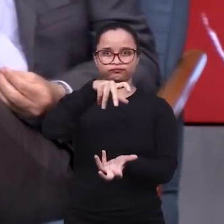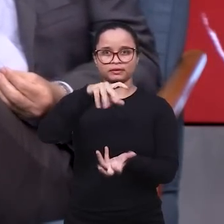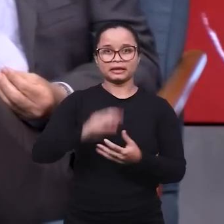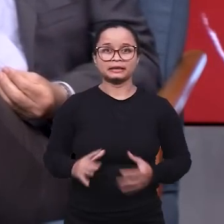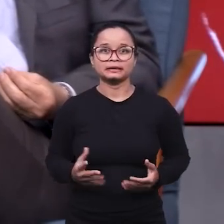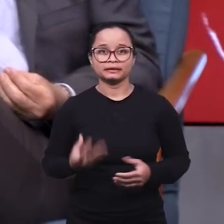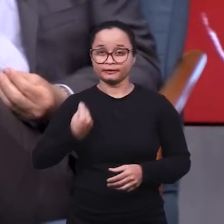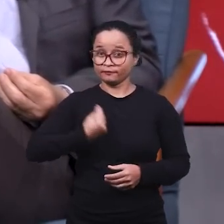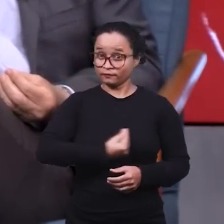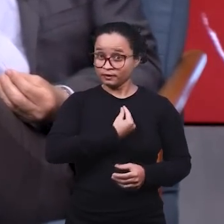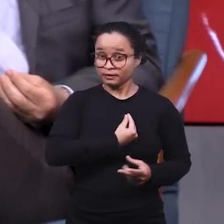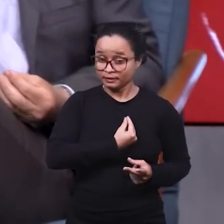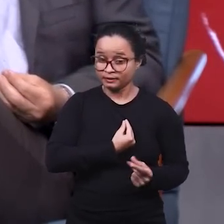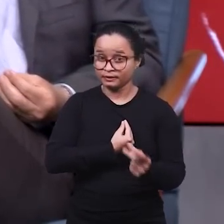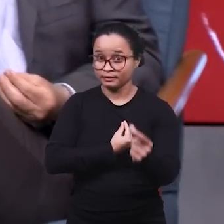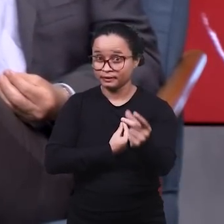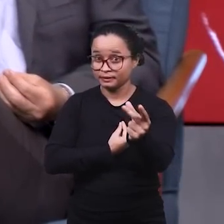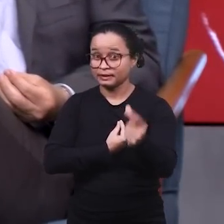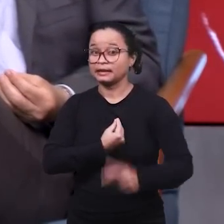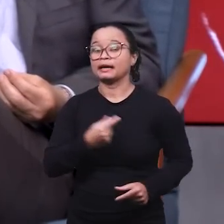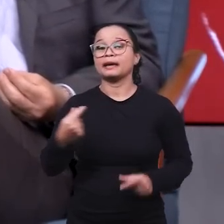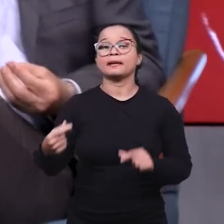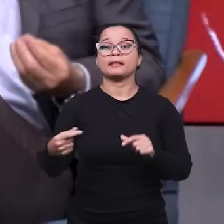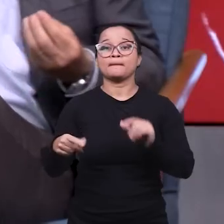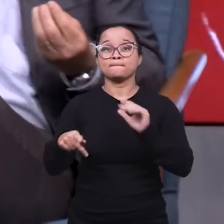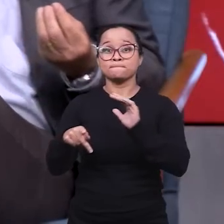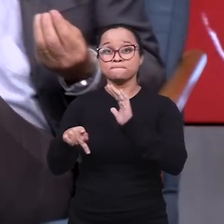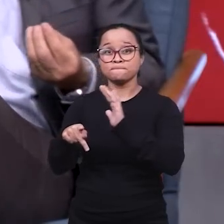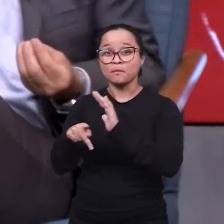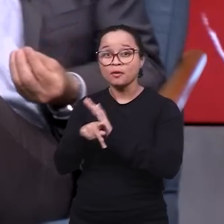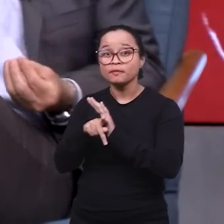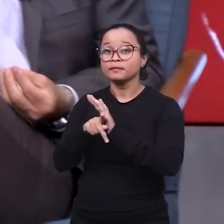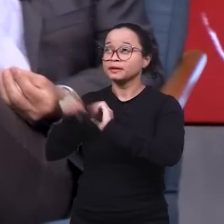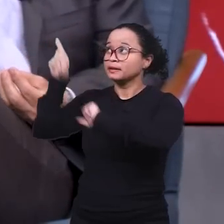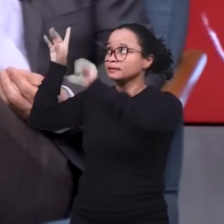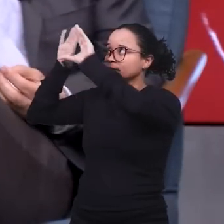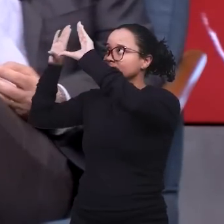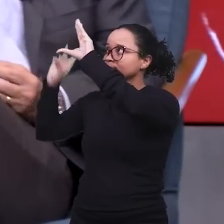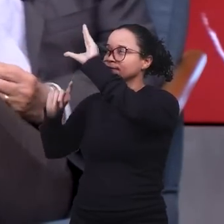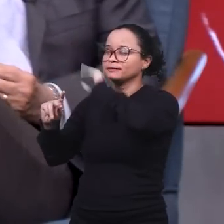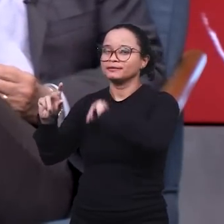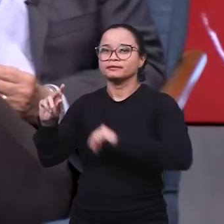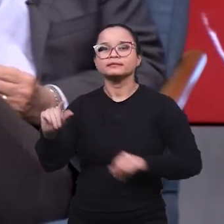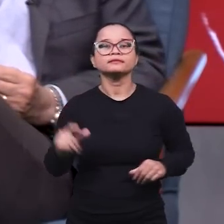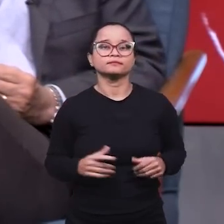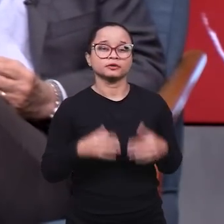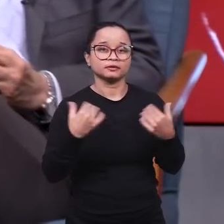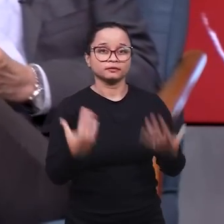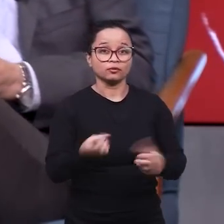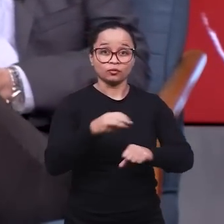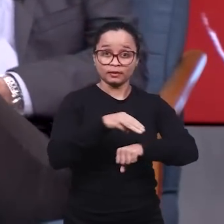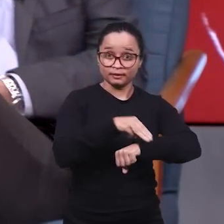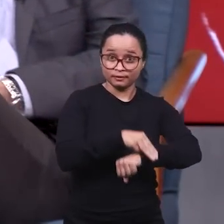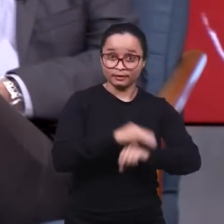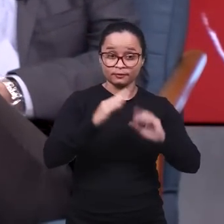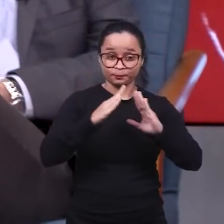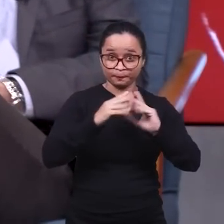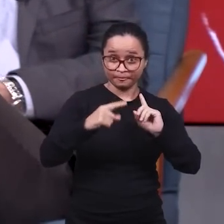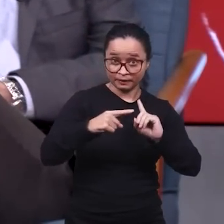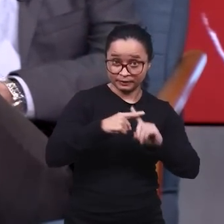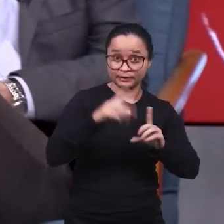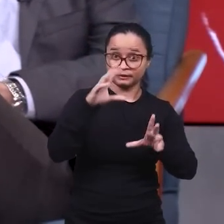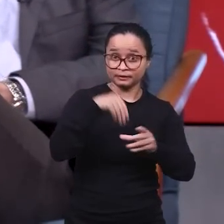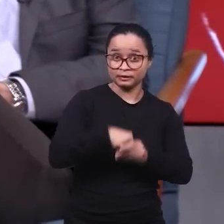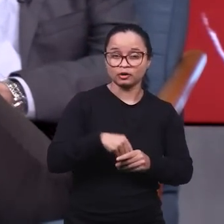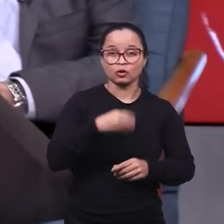vida abundante é da obra redentora. Então, o ministério na igreja, o ministério